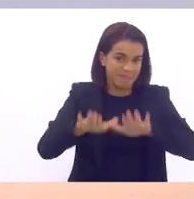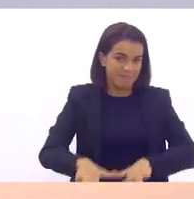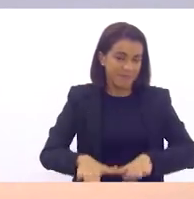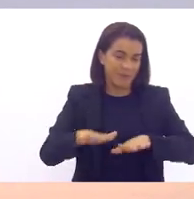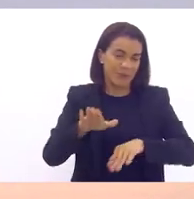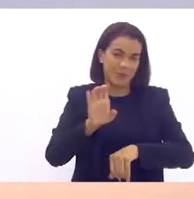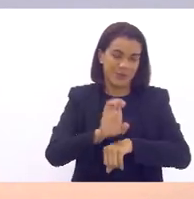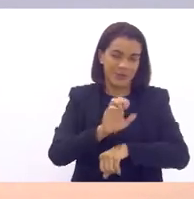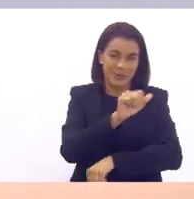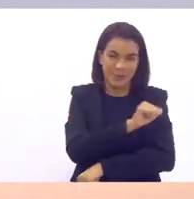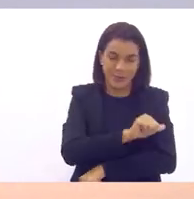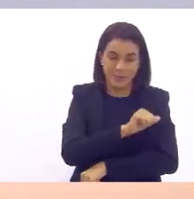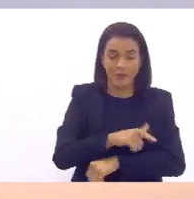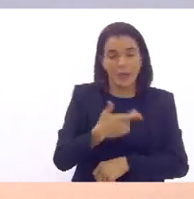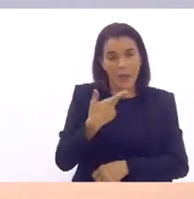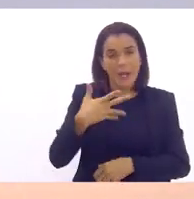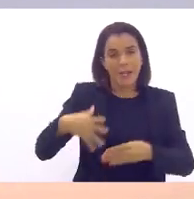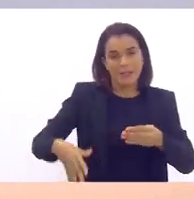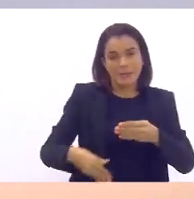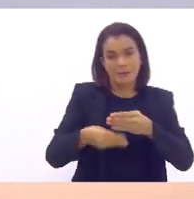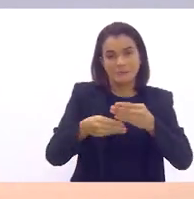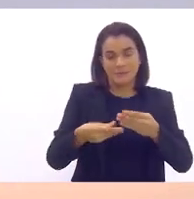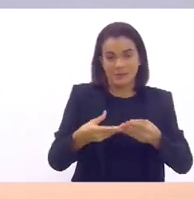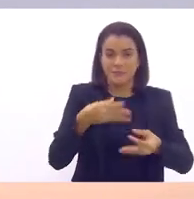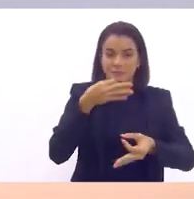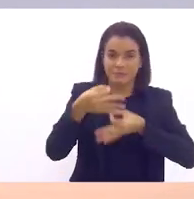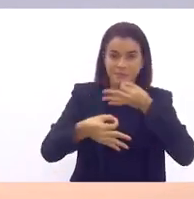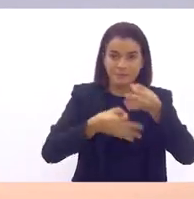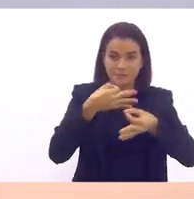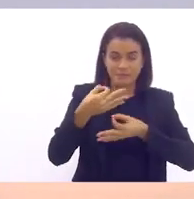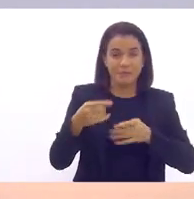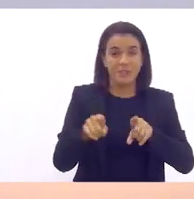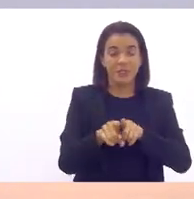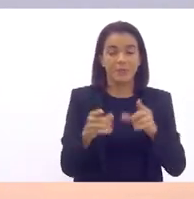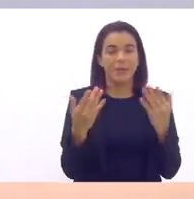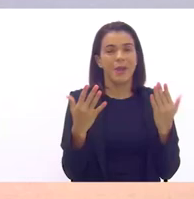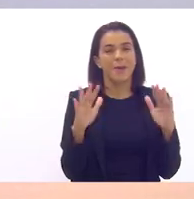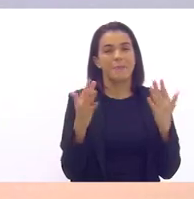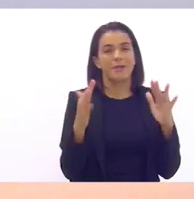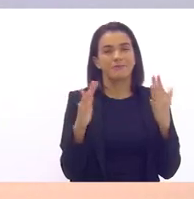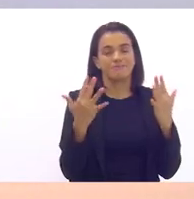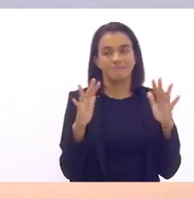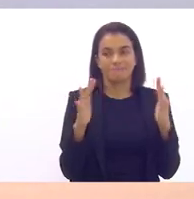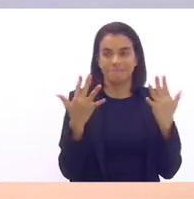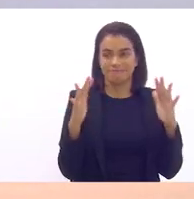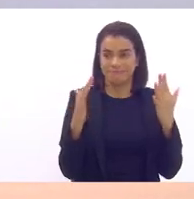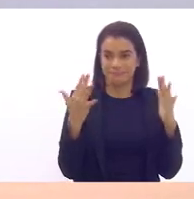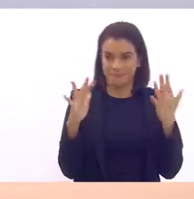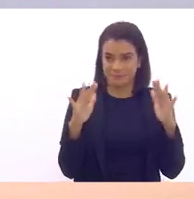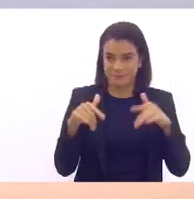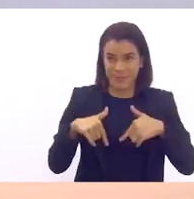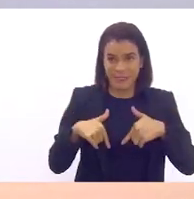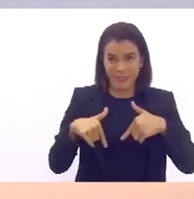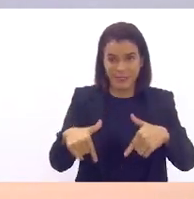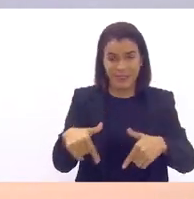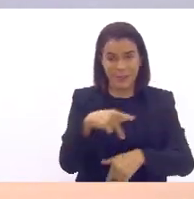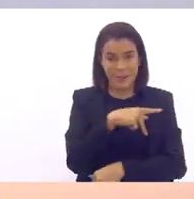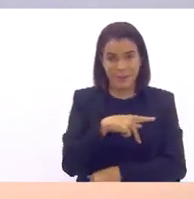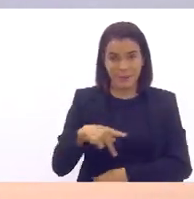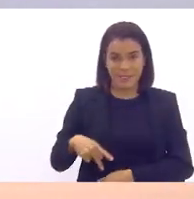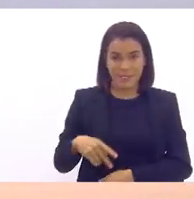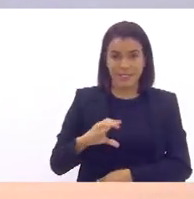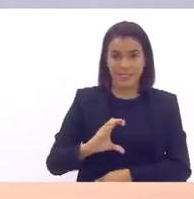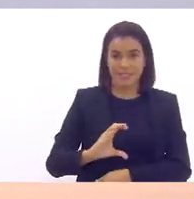Janeiro então eram essas as minhas considerações e aplaudi aqui a iniciativa de vossa excelência presidência séria